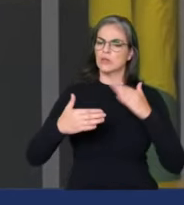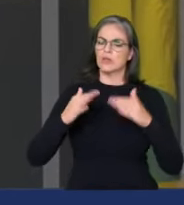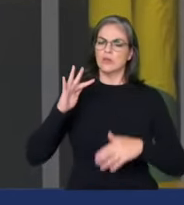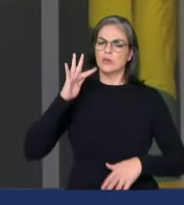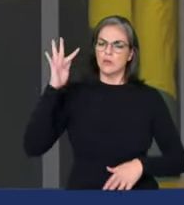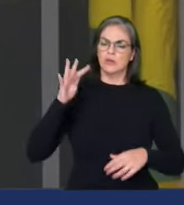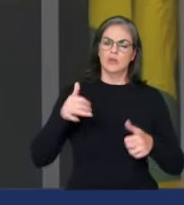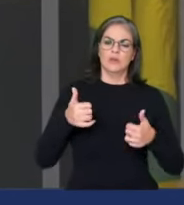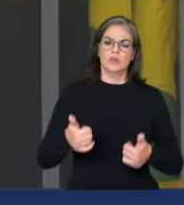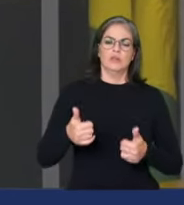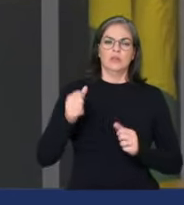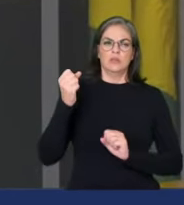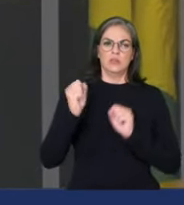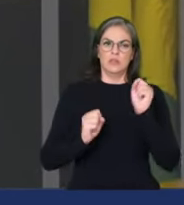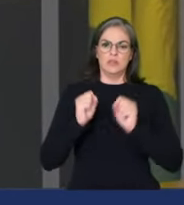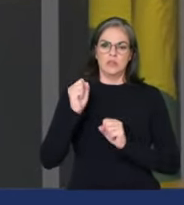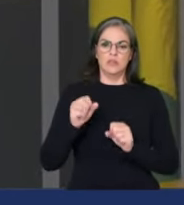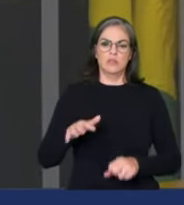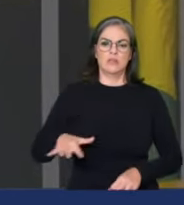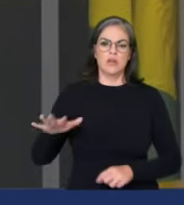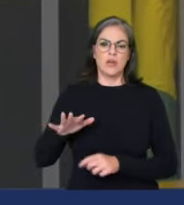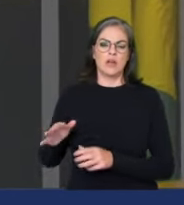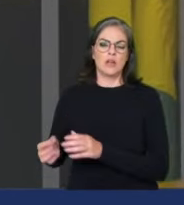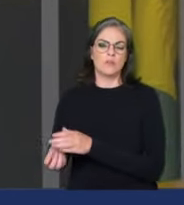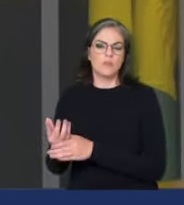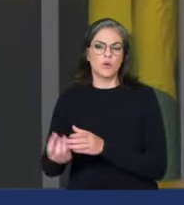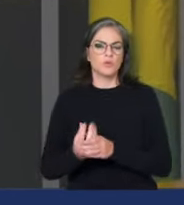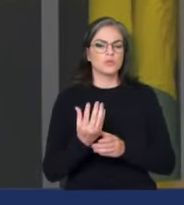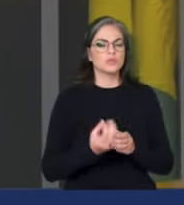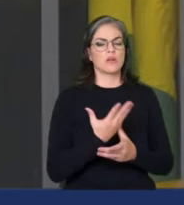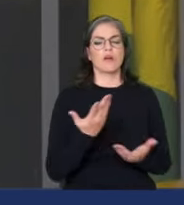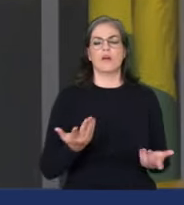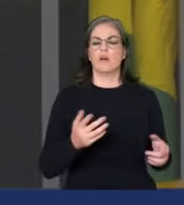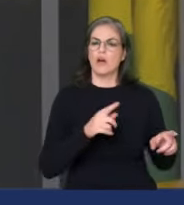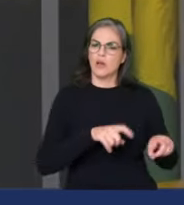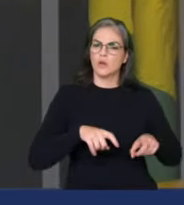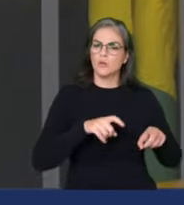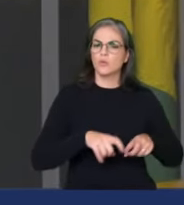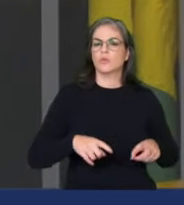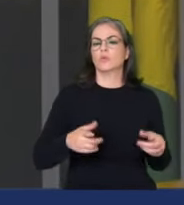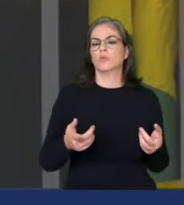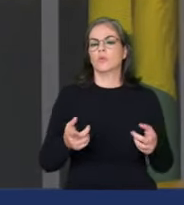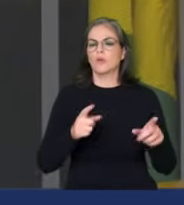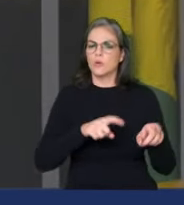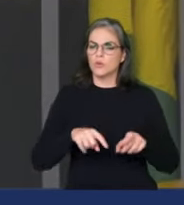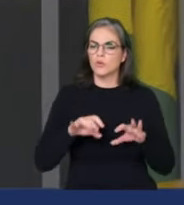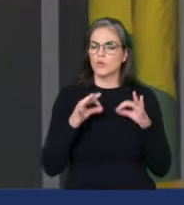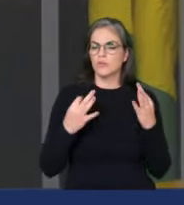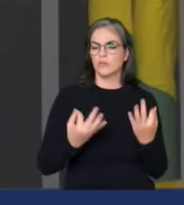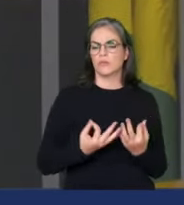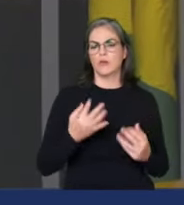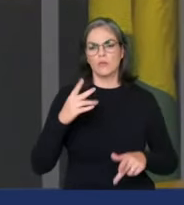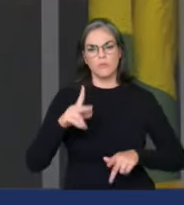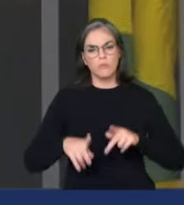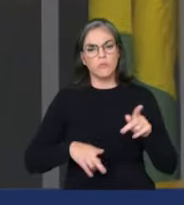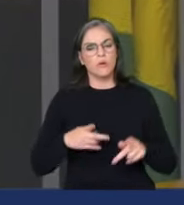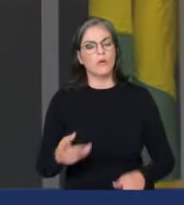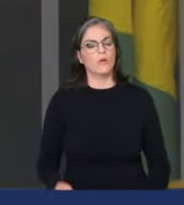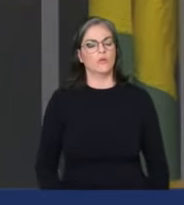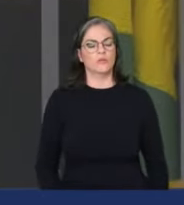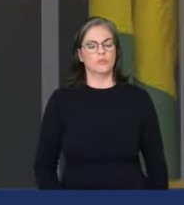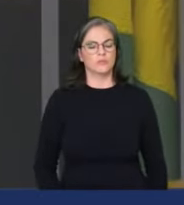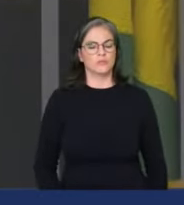indústria, para o nosso setor produtivo, para o nosso campo, para a nossa agricultura familiar, para o nosso povo, para a nossa gente. Não é o